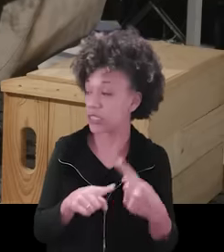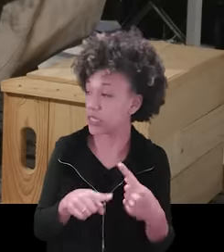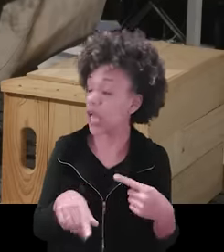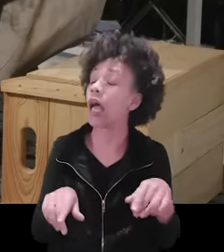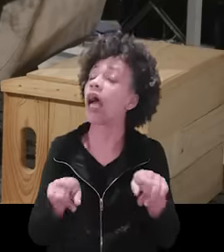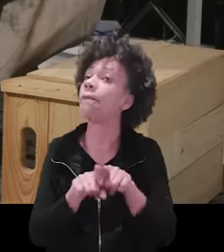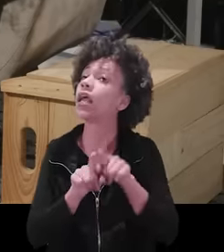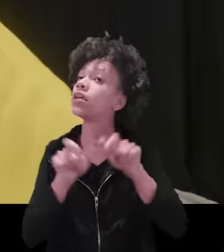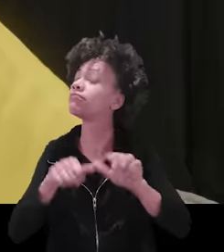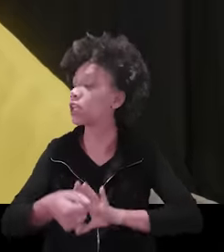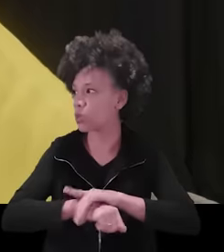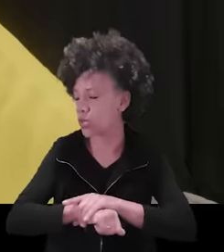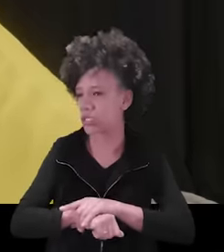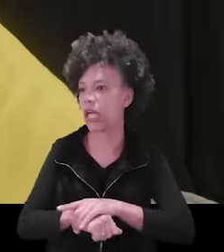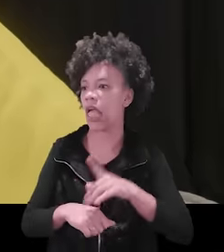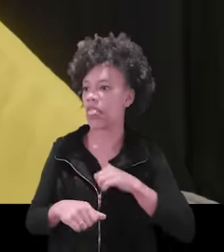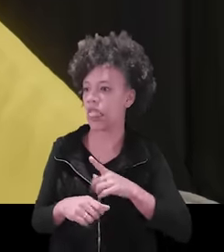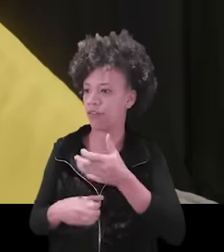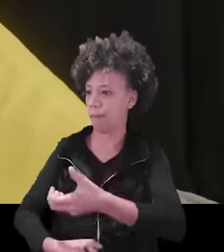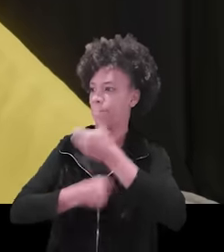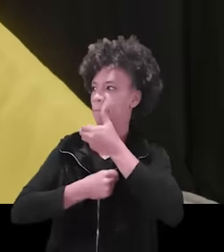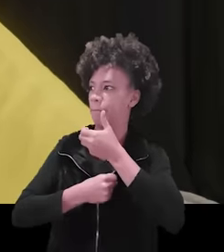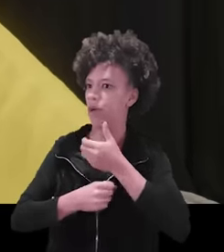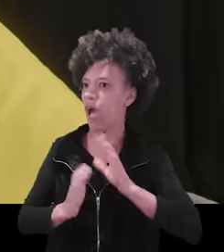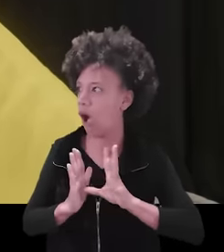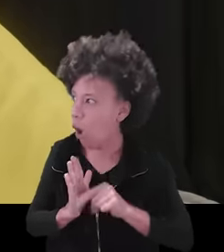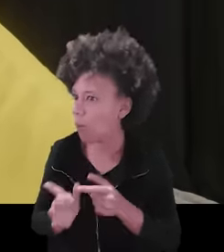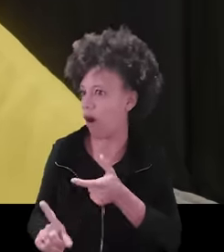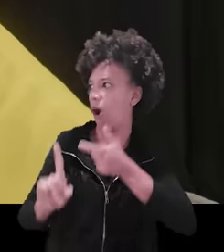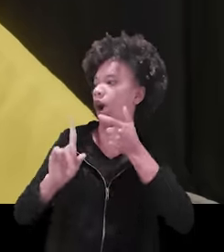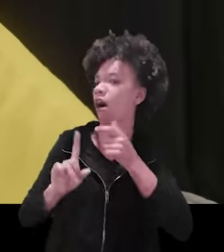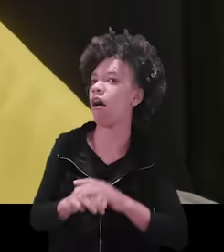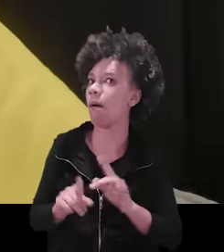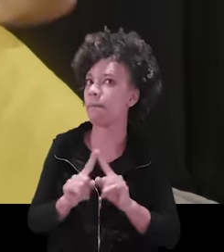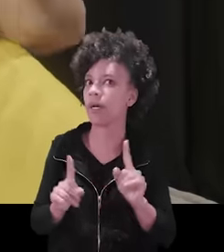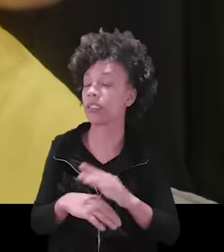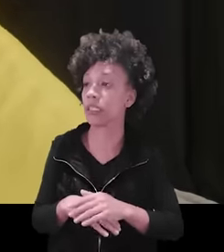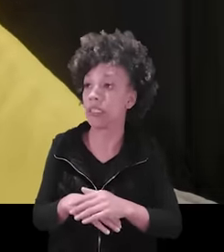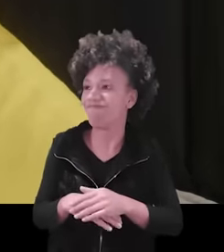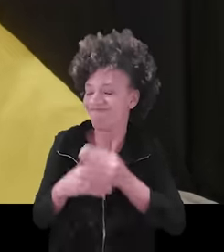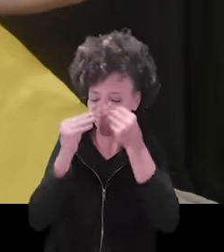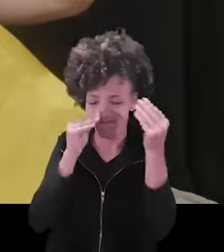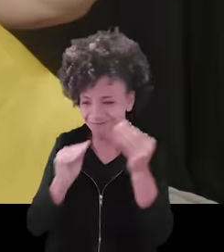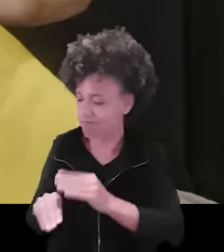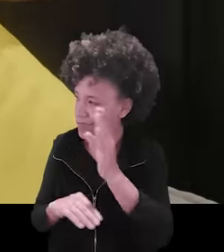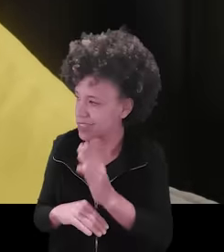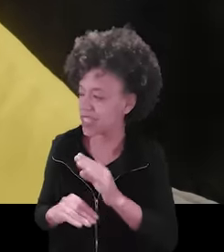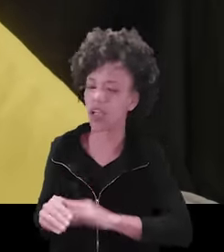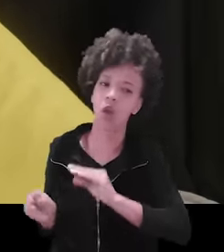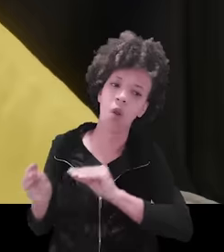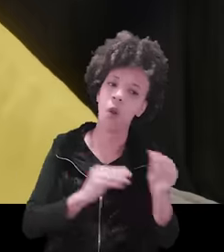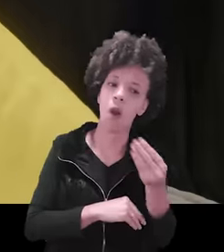galera da segurança que uma galera que foi sequestrada teve uma salto tal que ele Desencana desencantar do